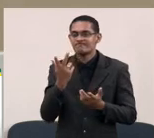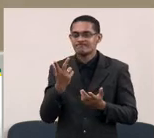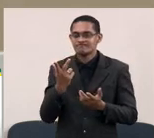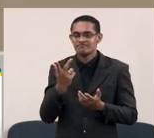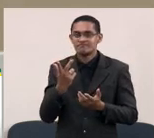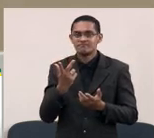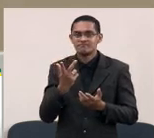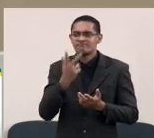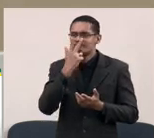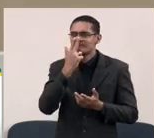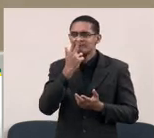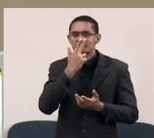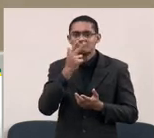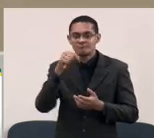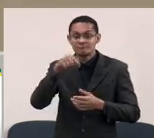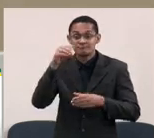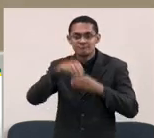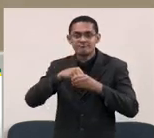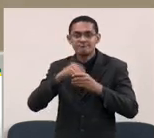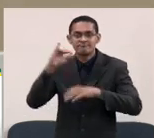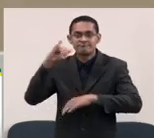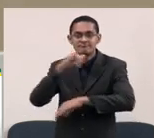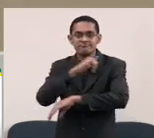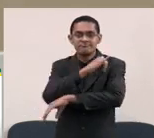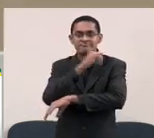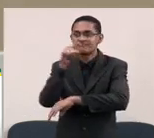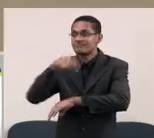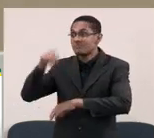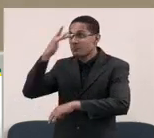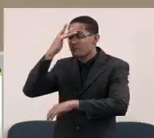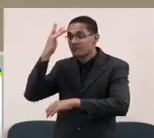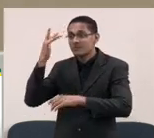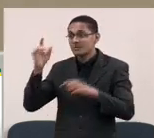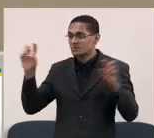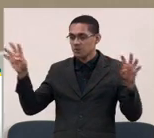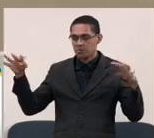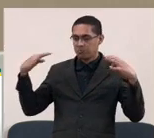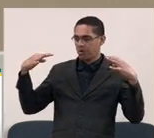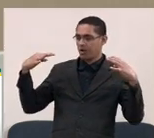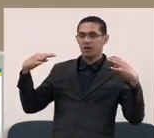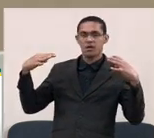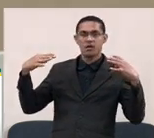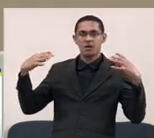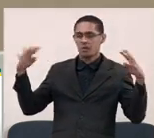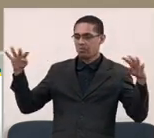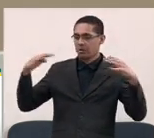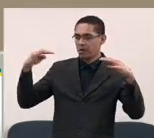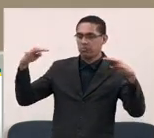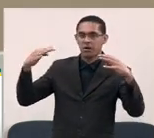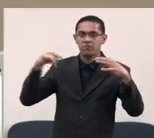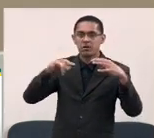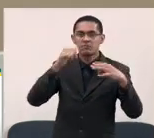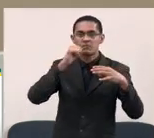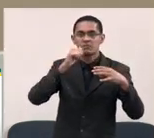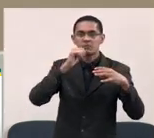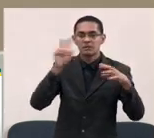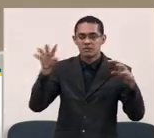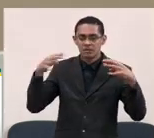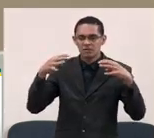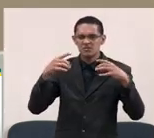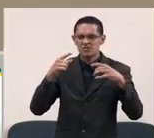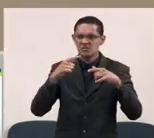uma bomba ali dentro do avião, que as pessoas que estavam em volta se revoltaram com aquela senhora pela